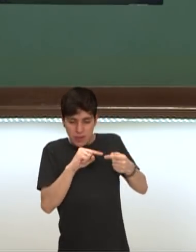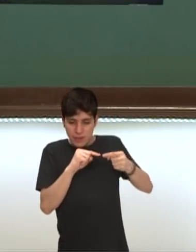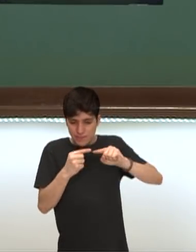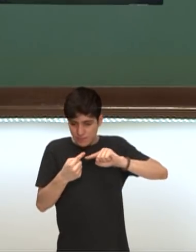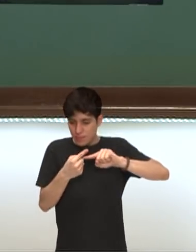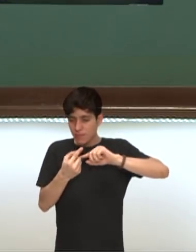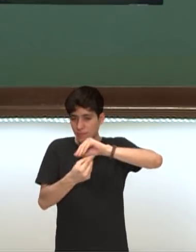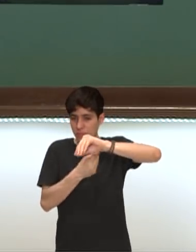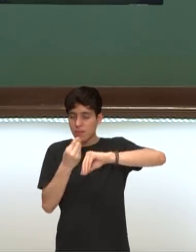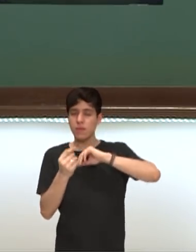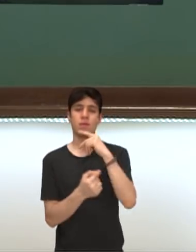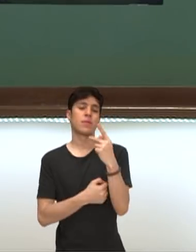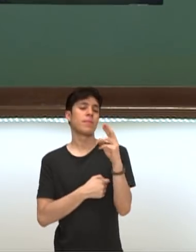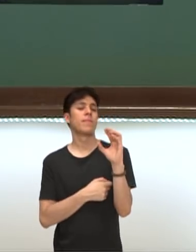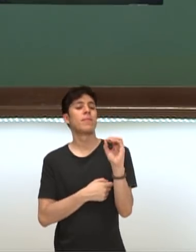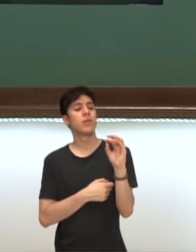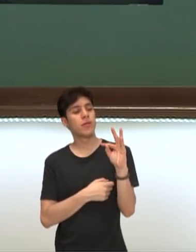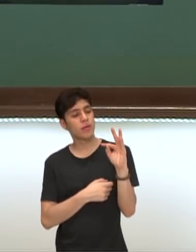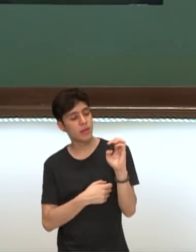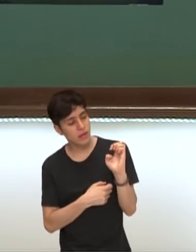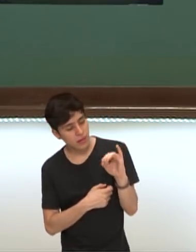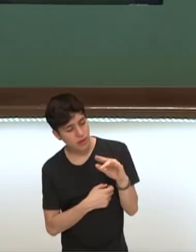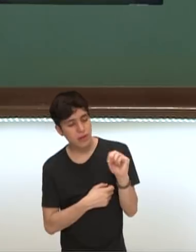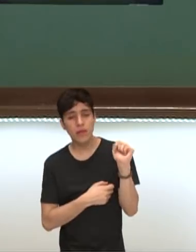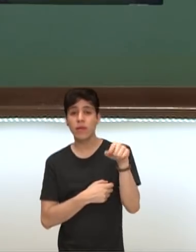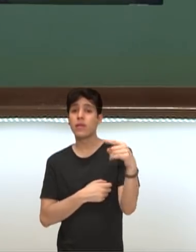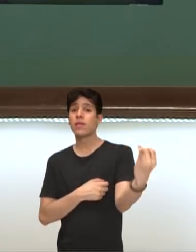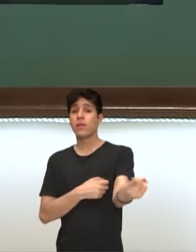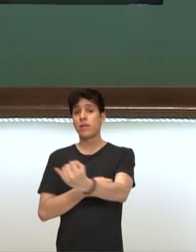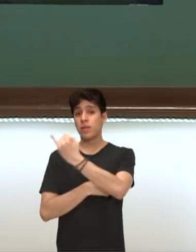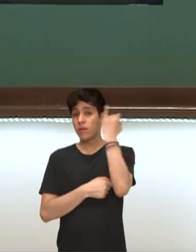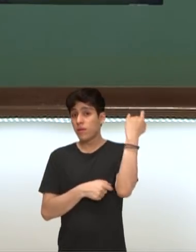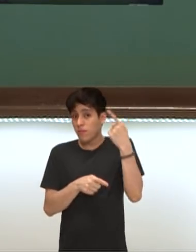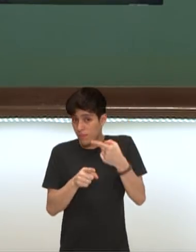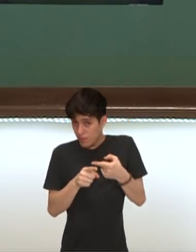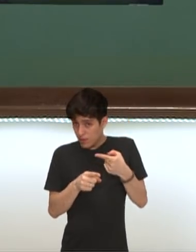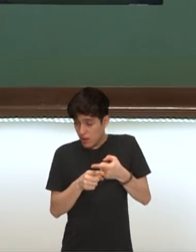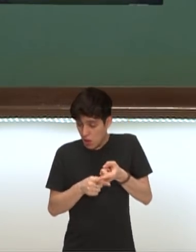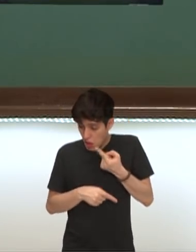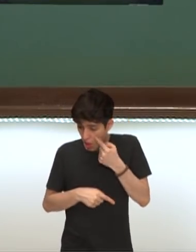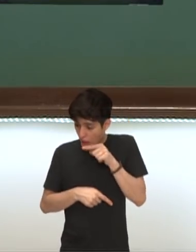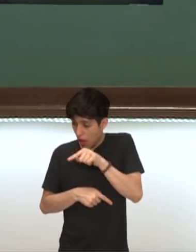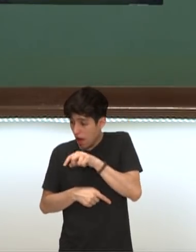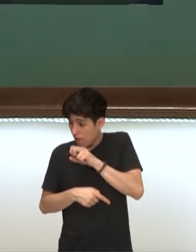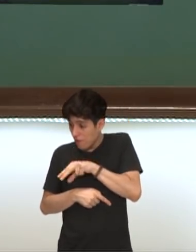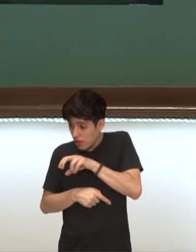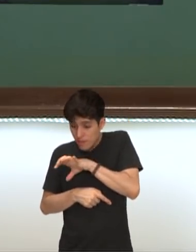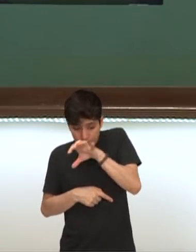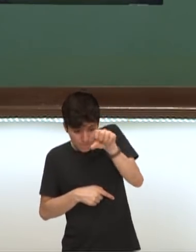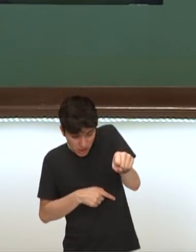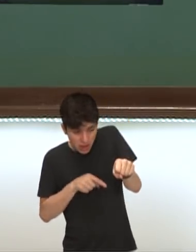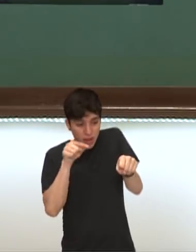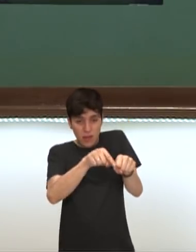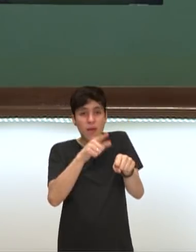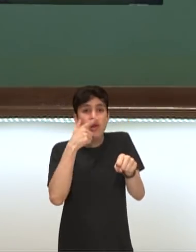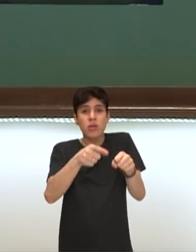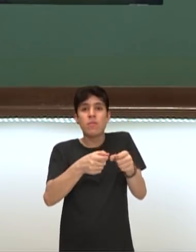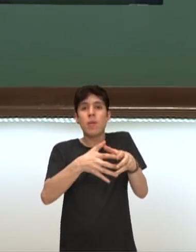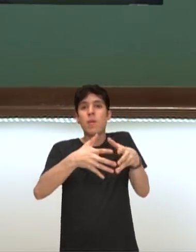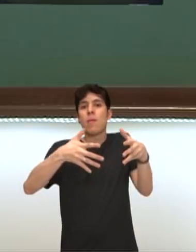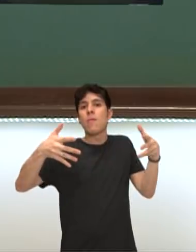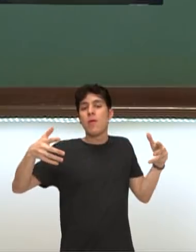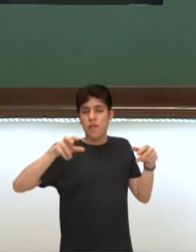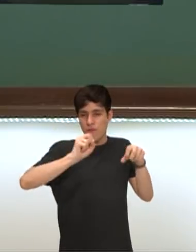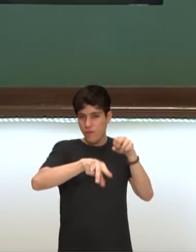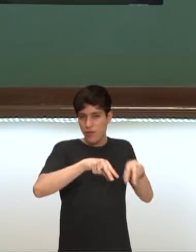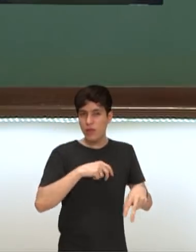de proteína. Tá? Isso é importante porque o vírus ele vai utilizar dessa maquinaria para poder produzir novos vírus.